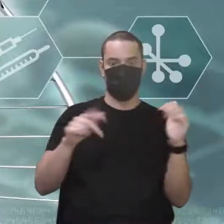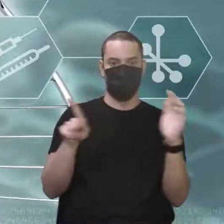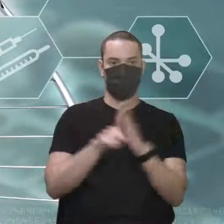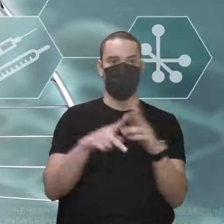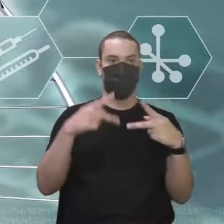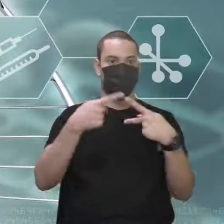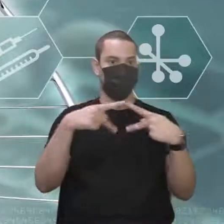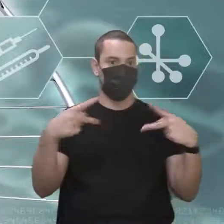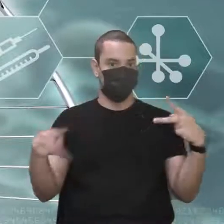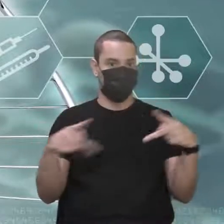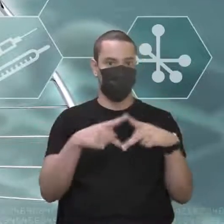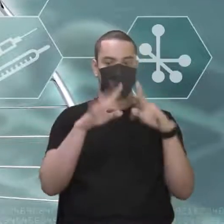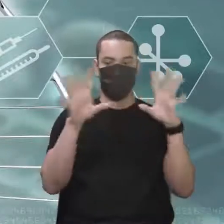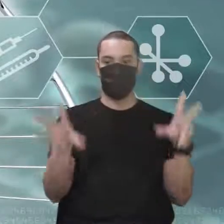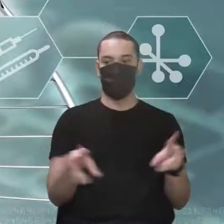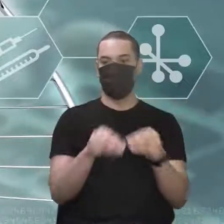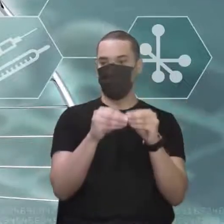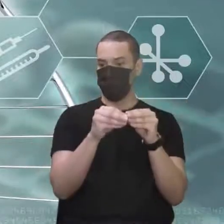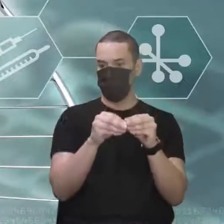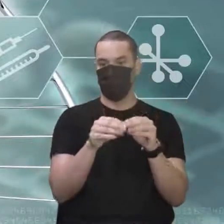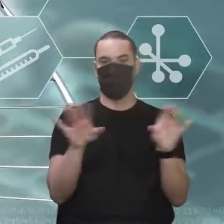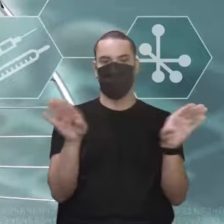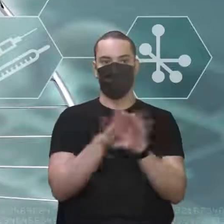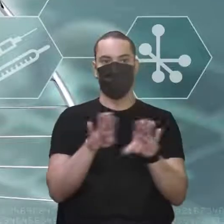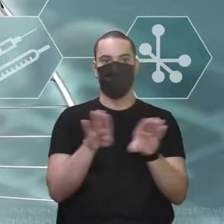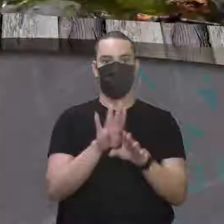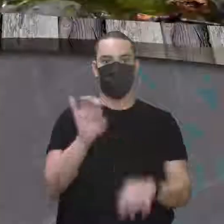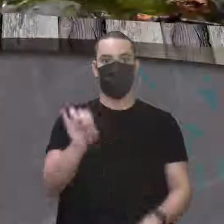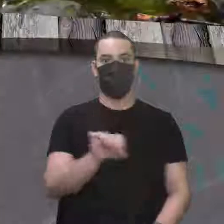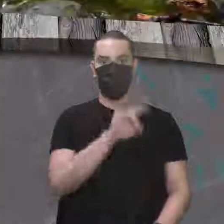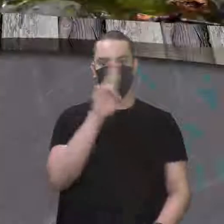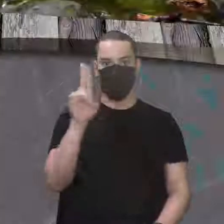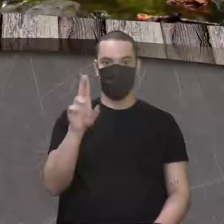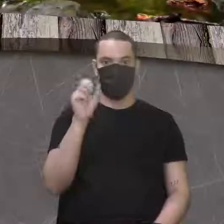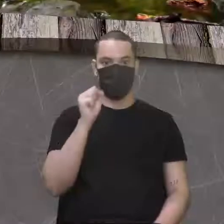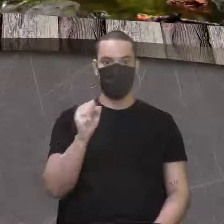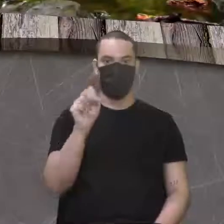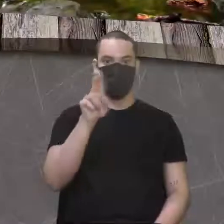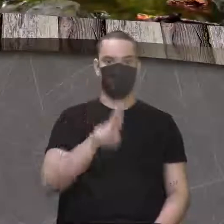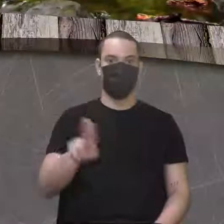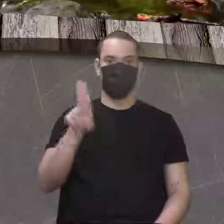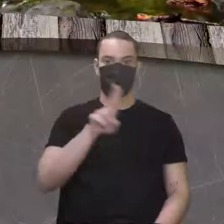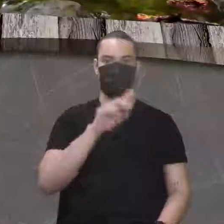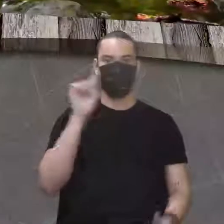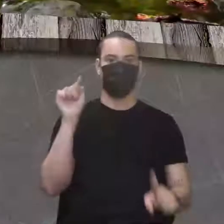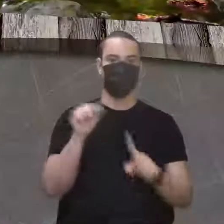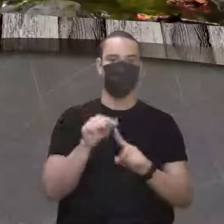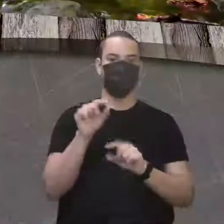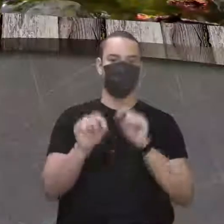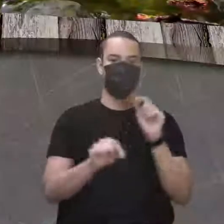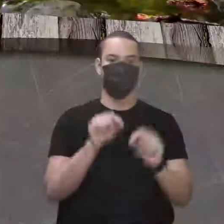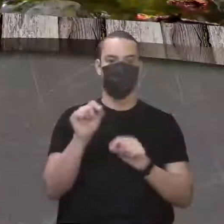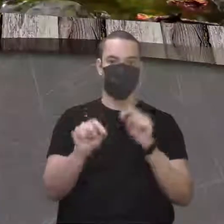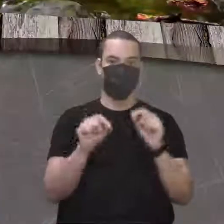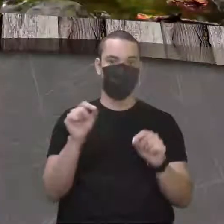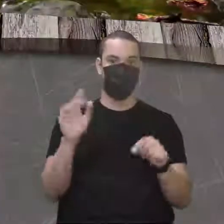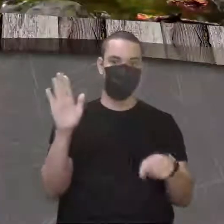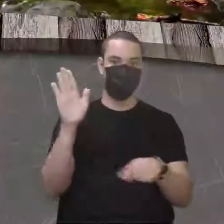da sintetização de uma proteína, enfim. Ou você pode utilizar eles para que eles